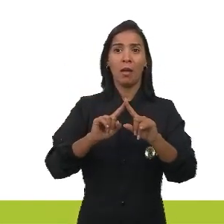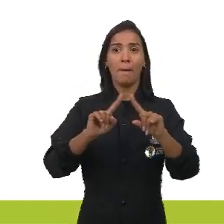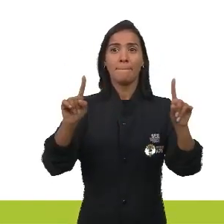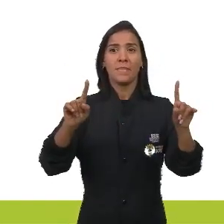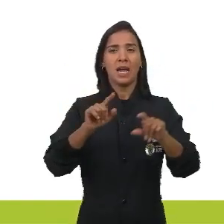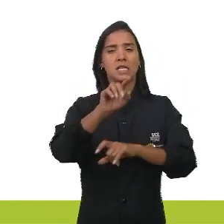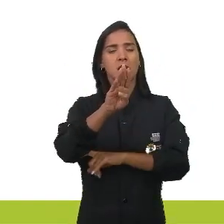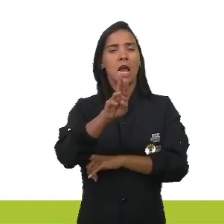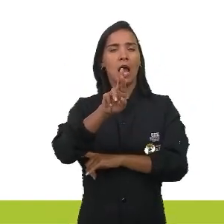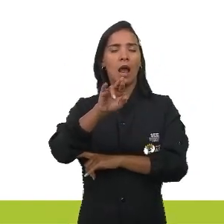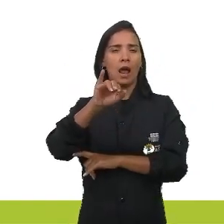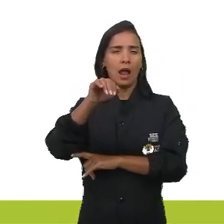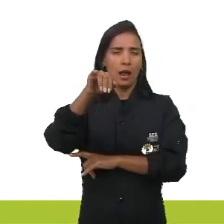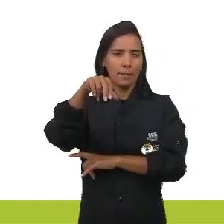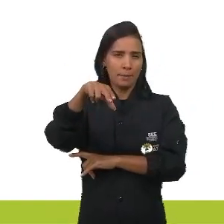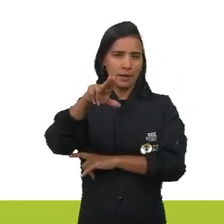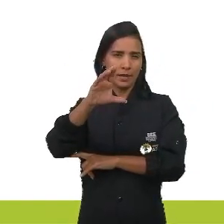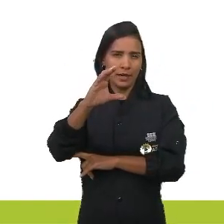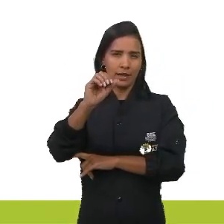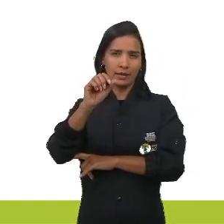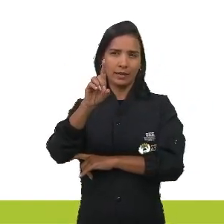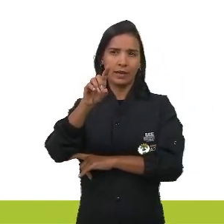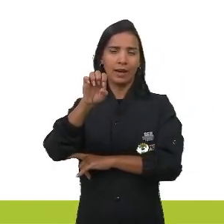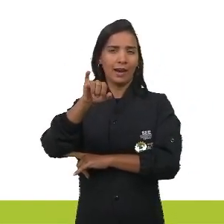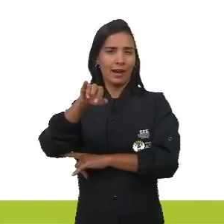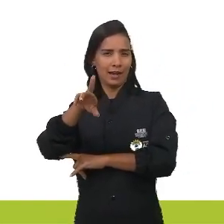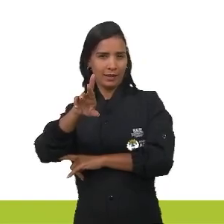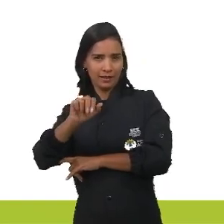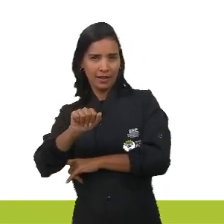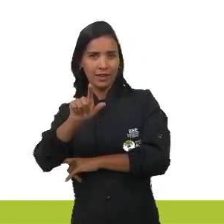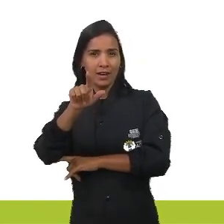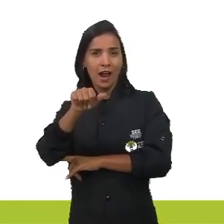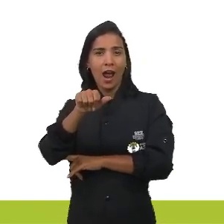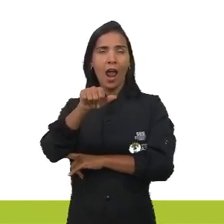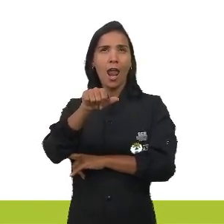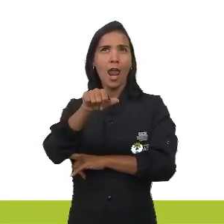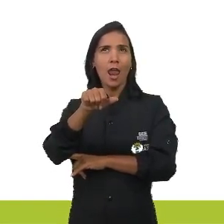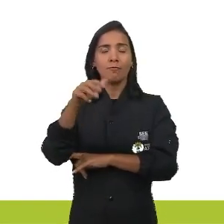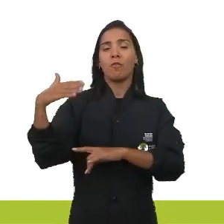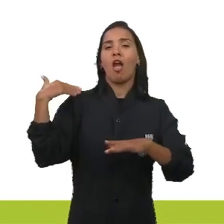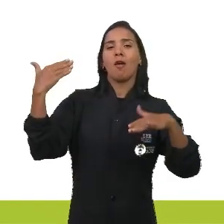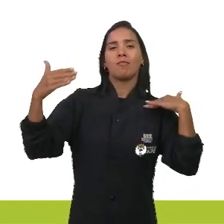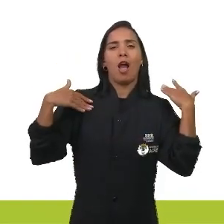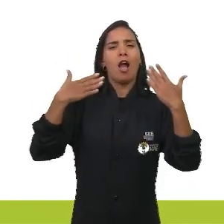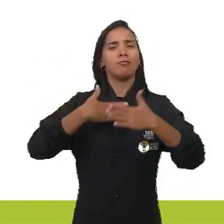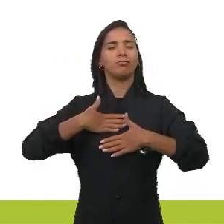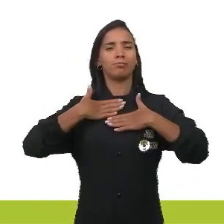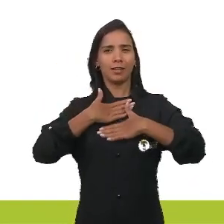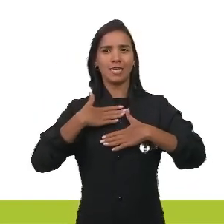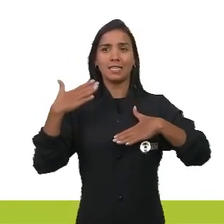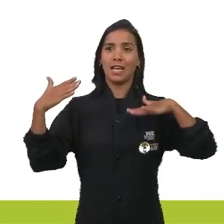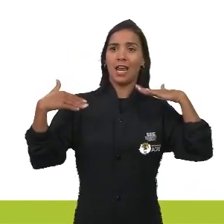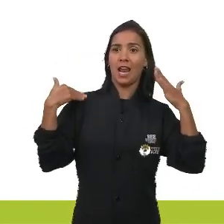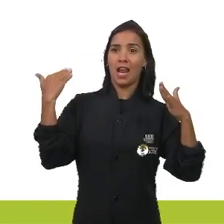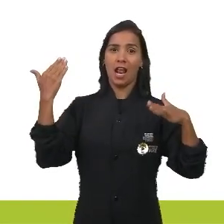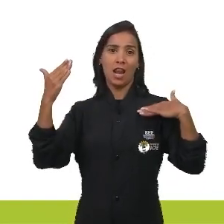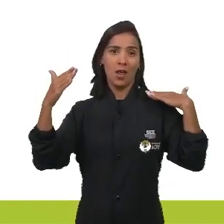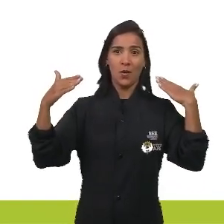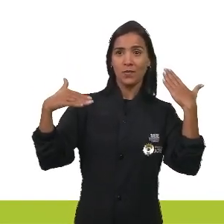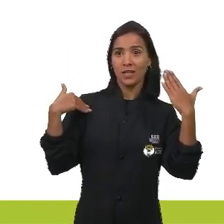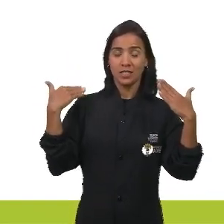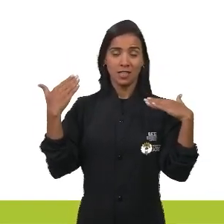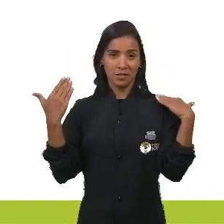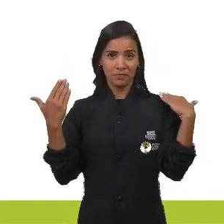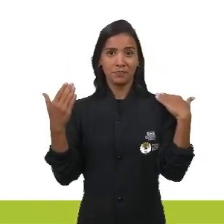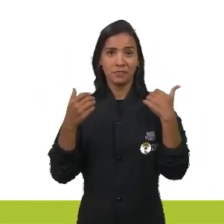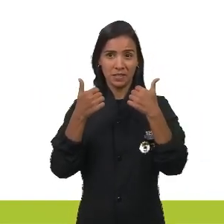uma vertente da diversão. Deixa eu até grifar aqui para vocês não se perderem. Ó. Temos as brincadeiras direcionadas para a